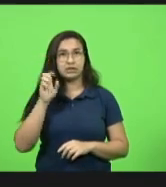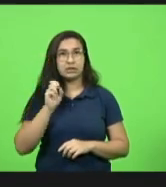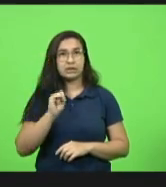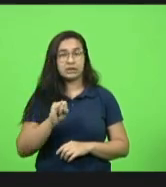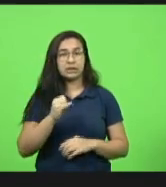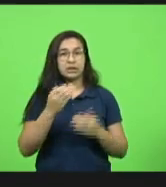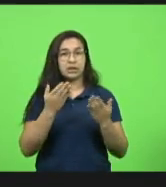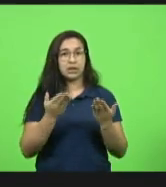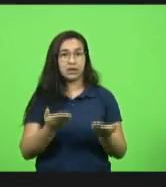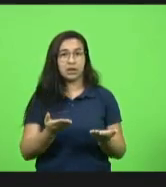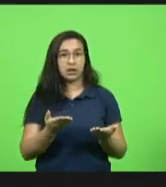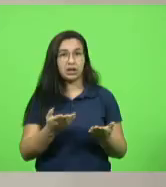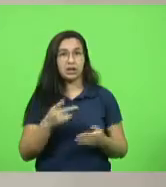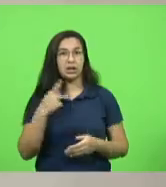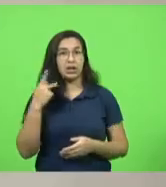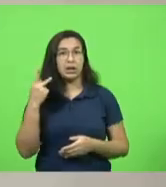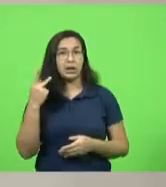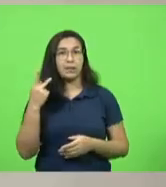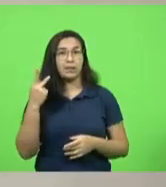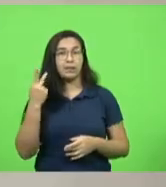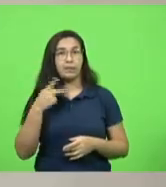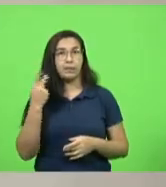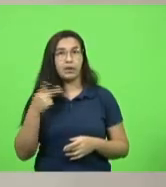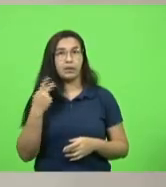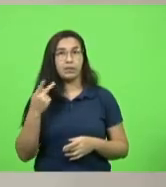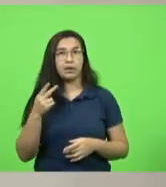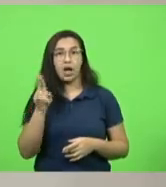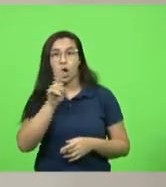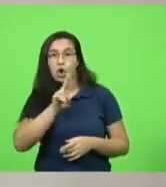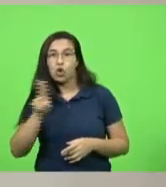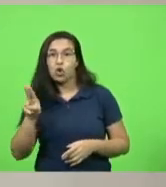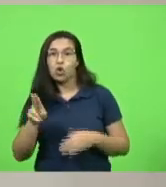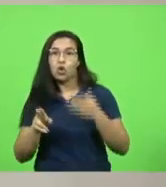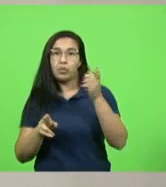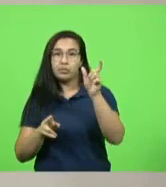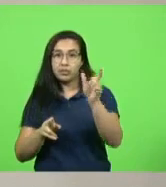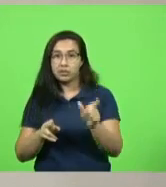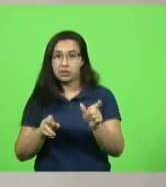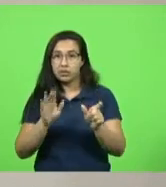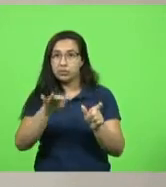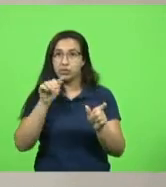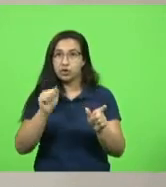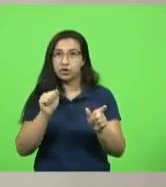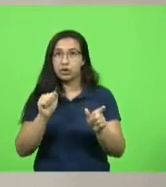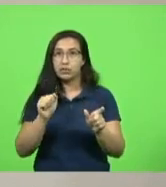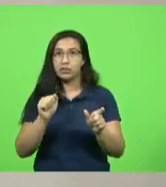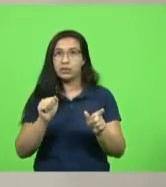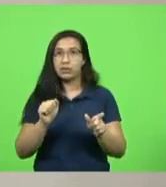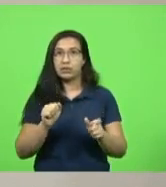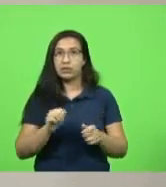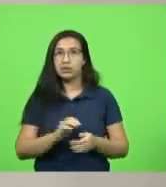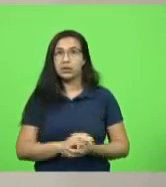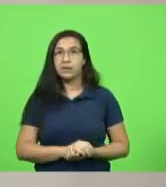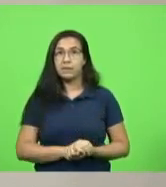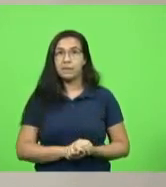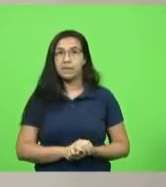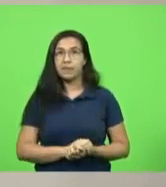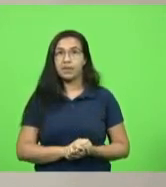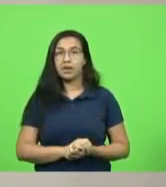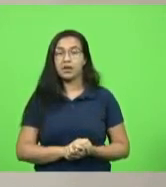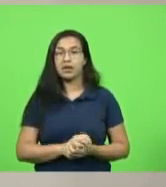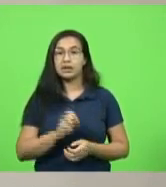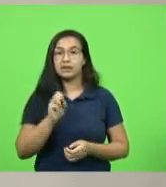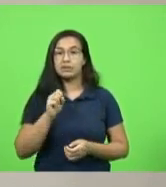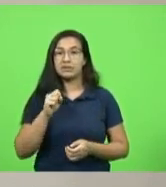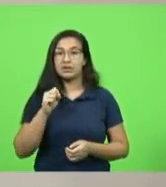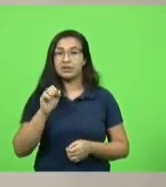cita o deputado ou algum problema na tramitação da matéria no momento da discussão e votação. Senão nós vamos ficar em réplica e tréplica e aí nós vamos